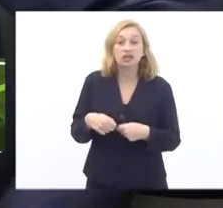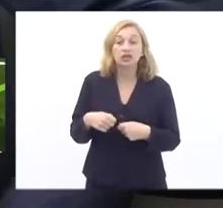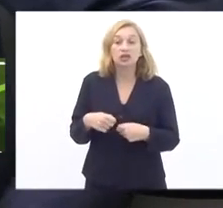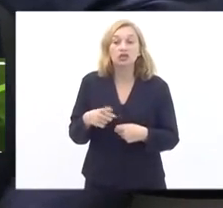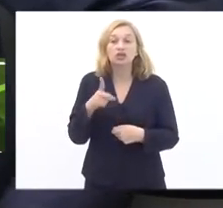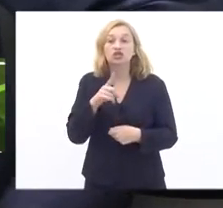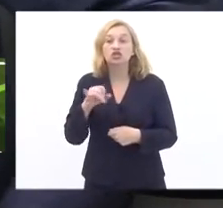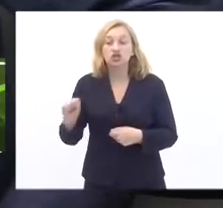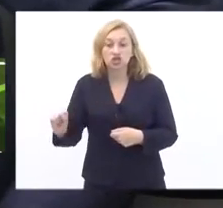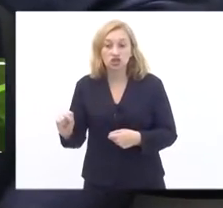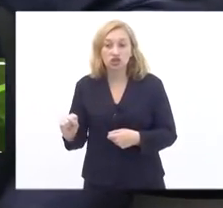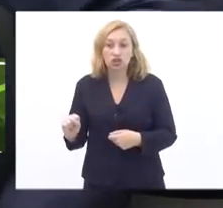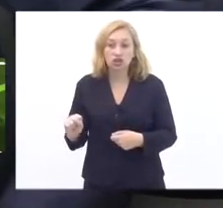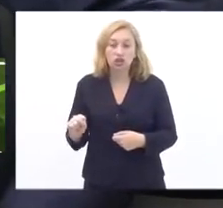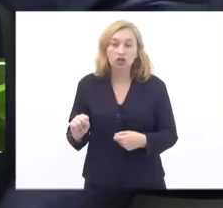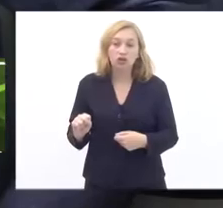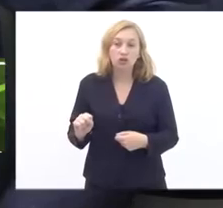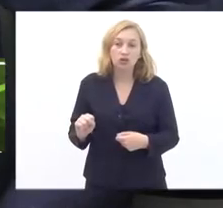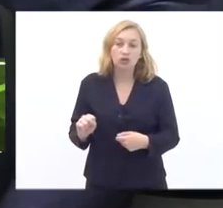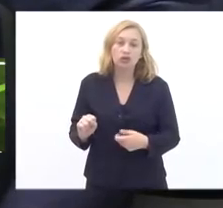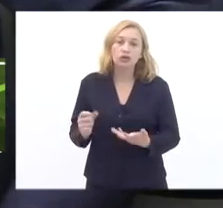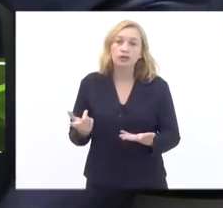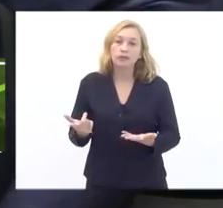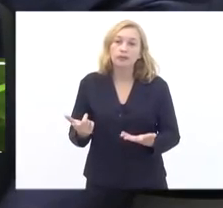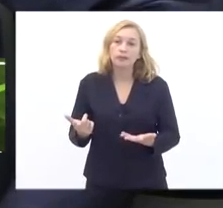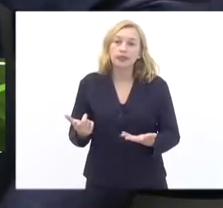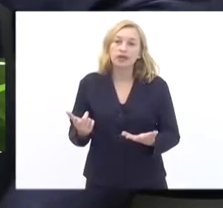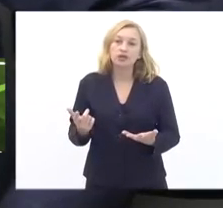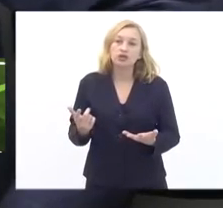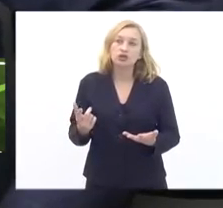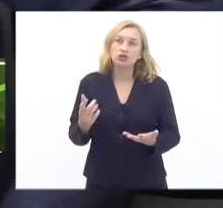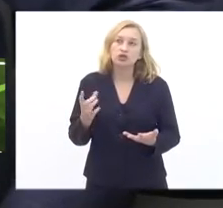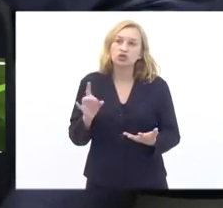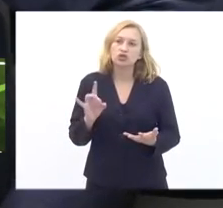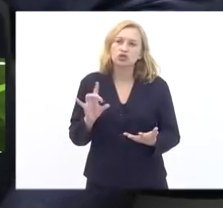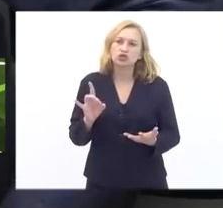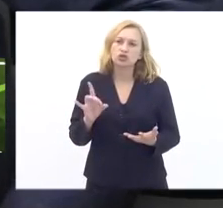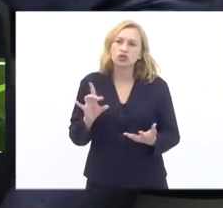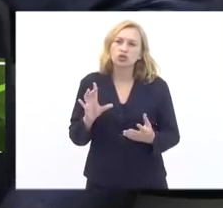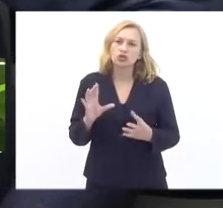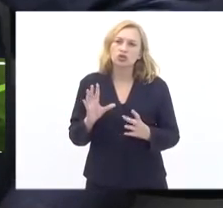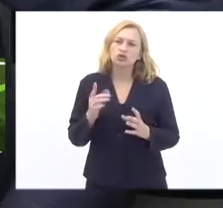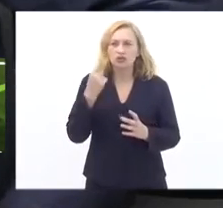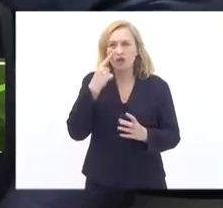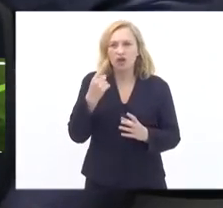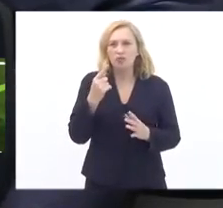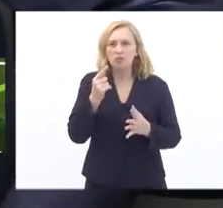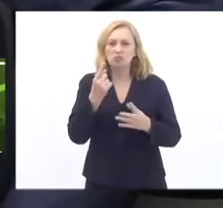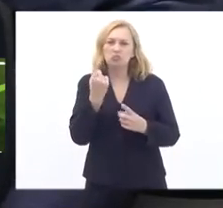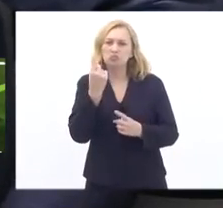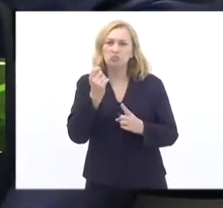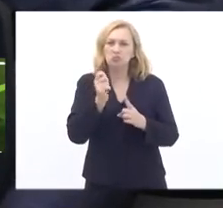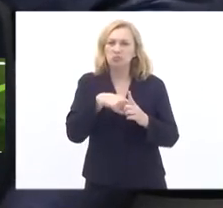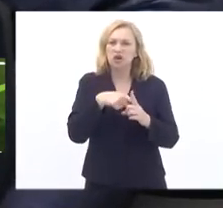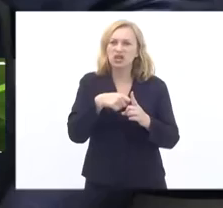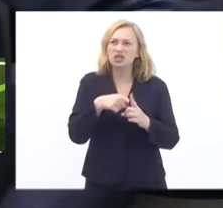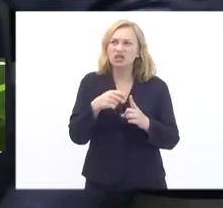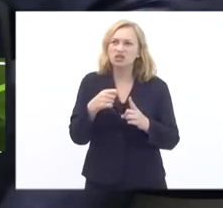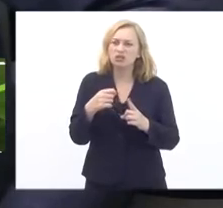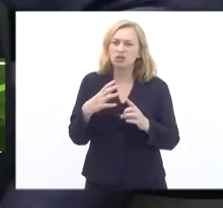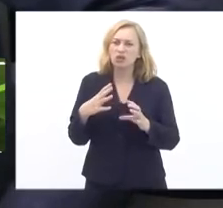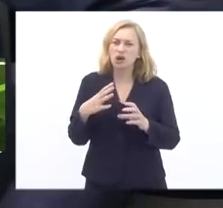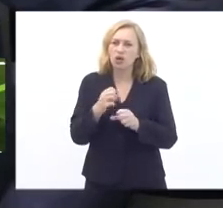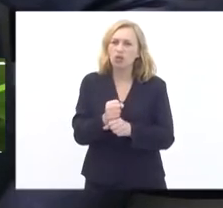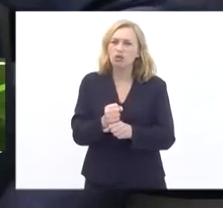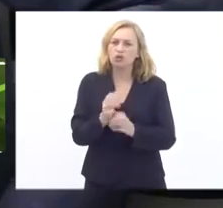útil equivalente, diga-se, dia útil equivalente, é só fazer uma fórmula ali por mês, não é uma conta assim, linear,